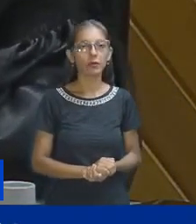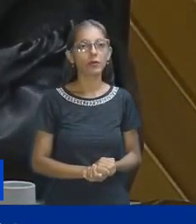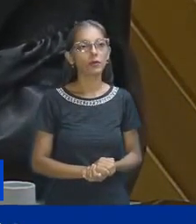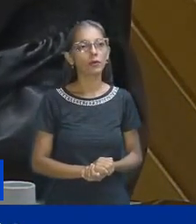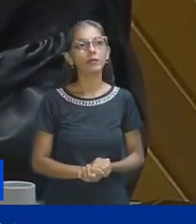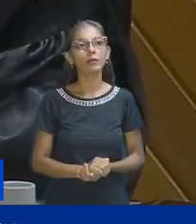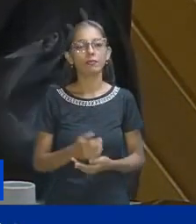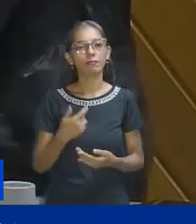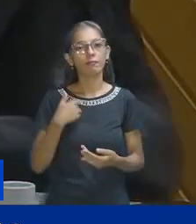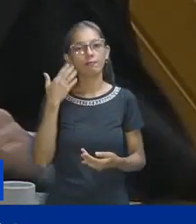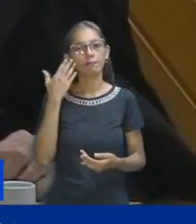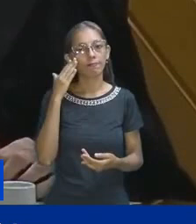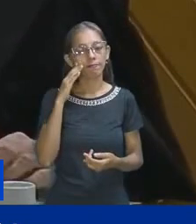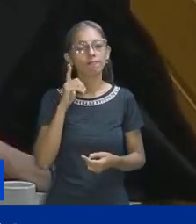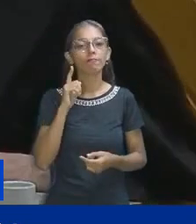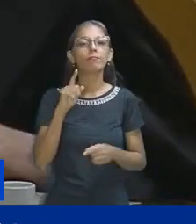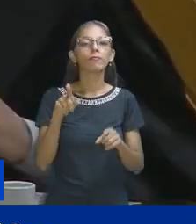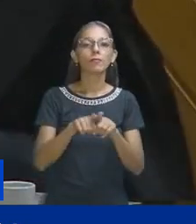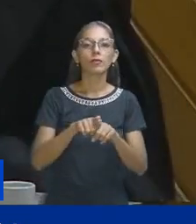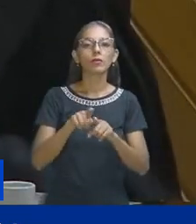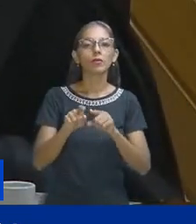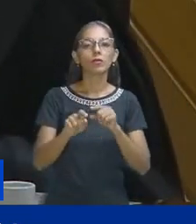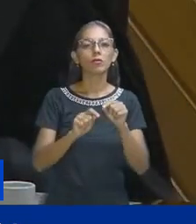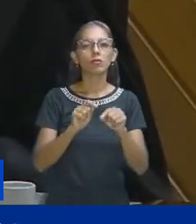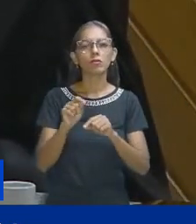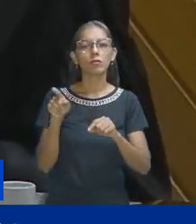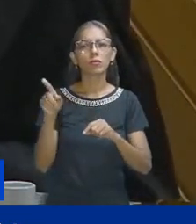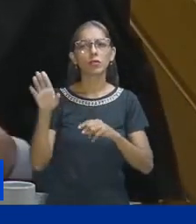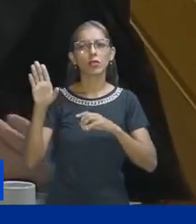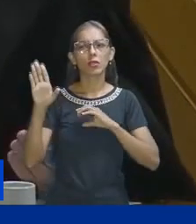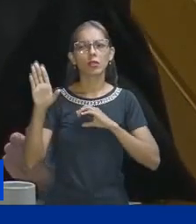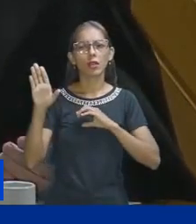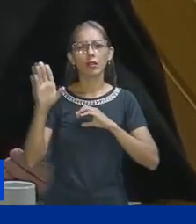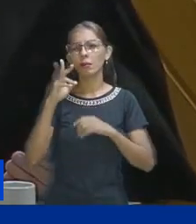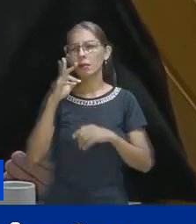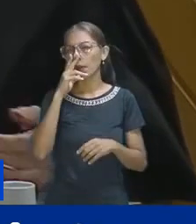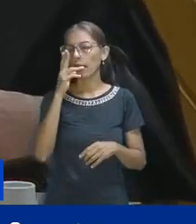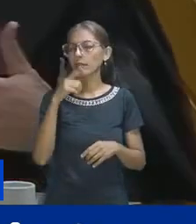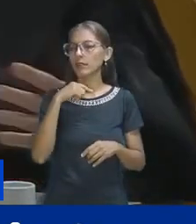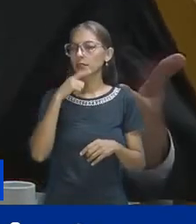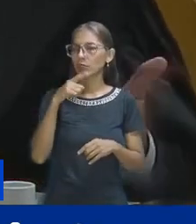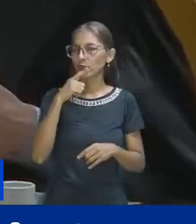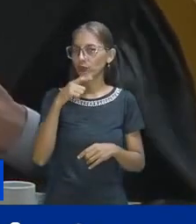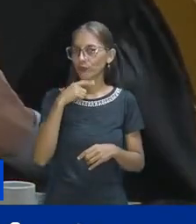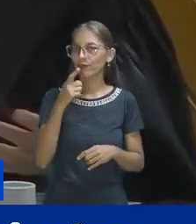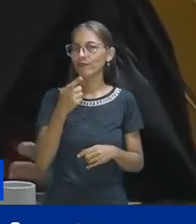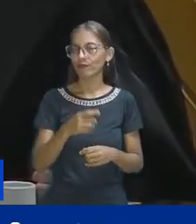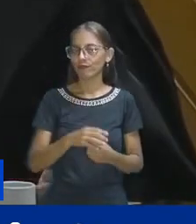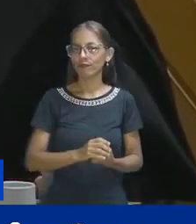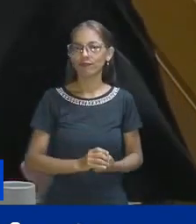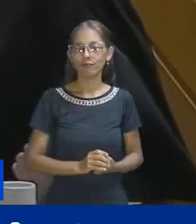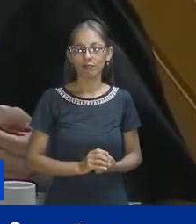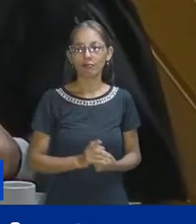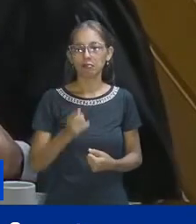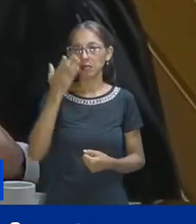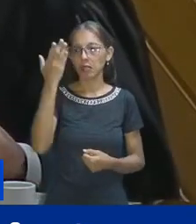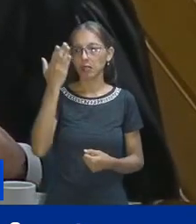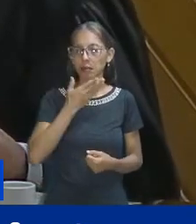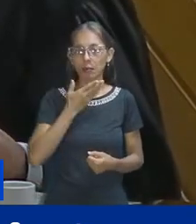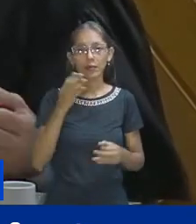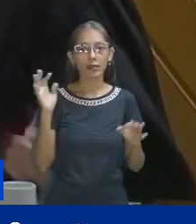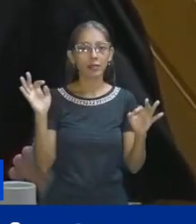também, como duvidosa, né, a ciência do candidato acerca dos fatos. Não há prova cabal, não há prova nenhuma